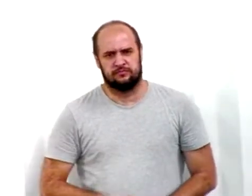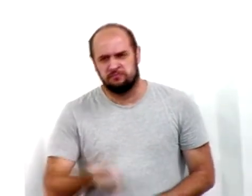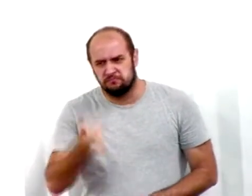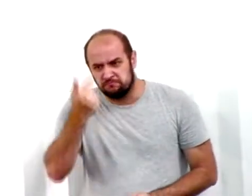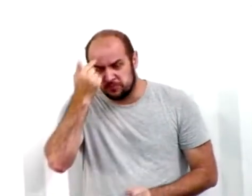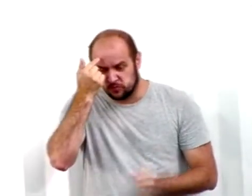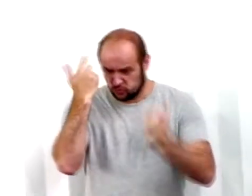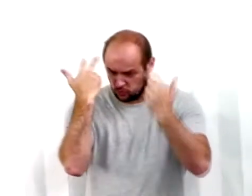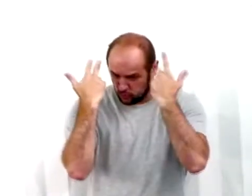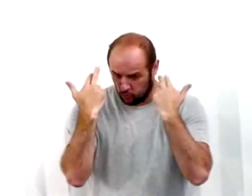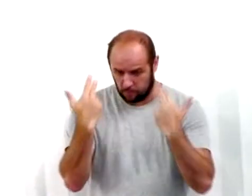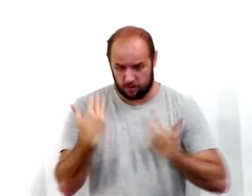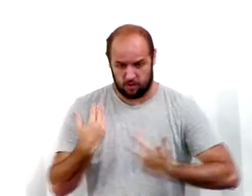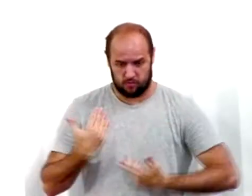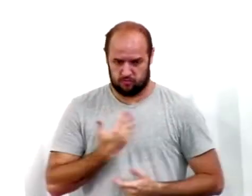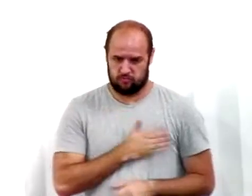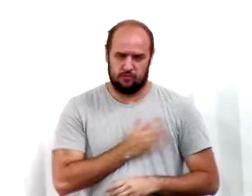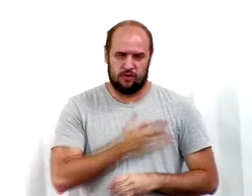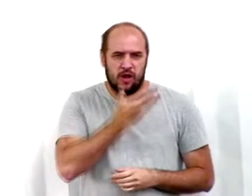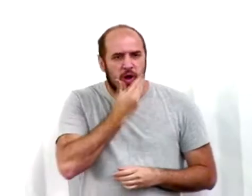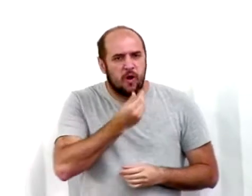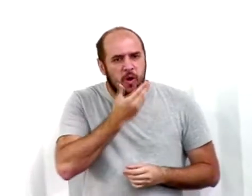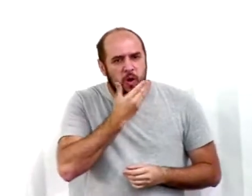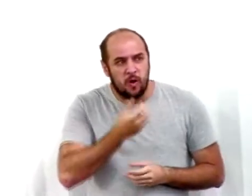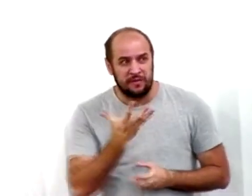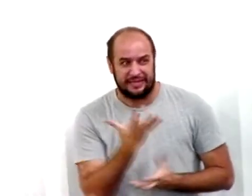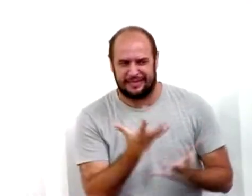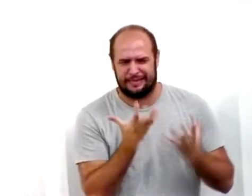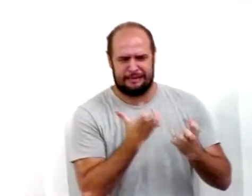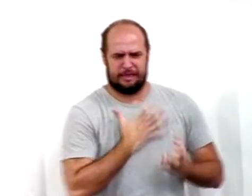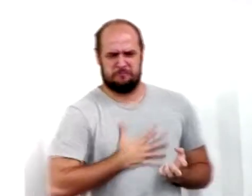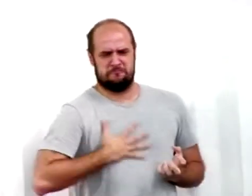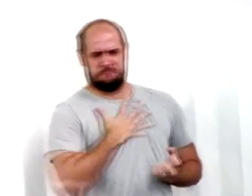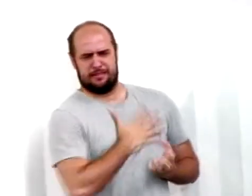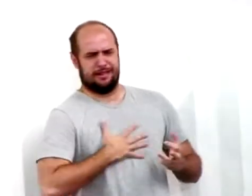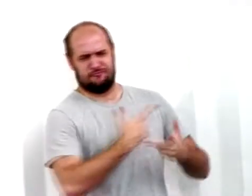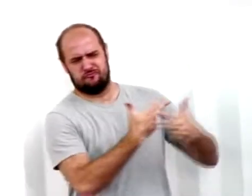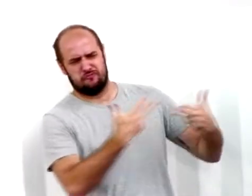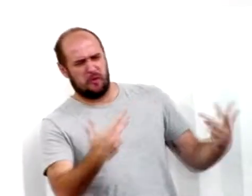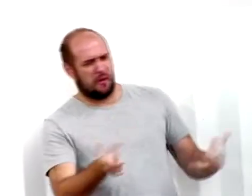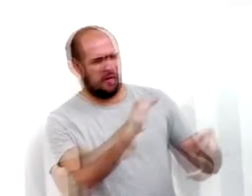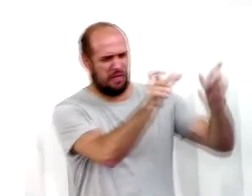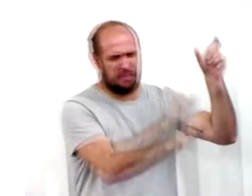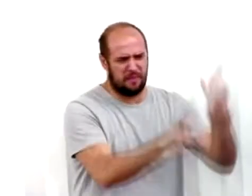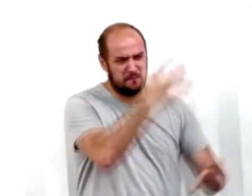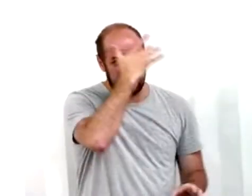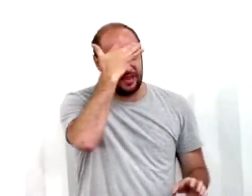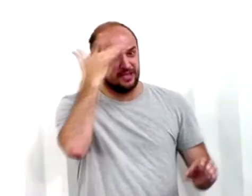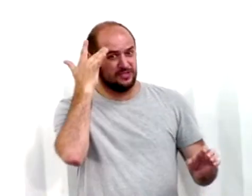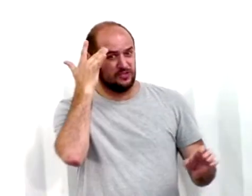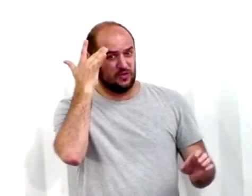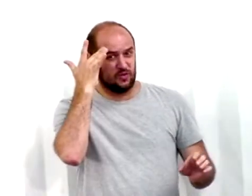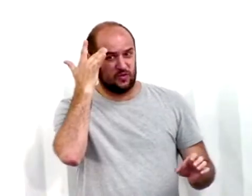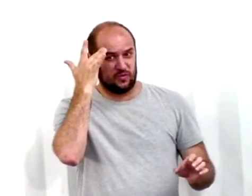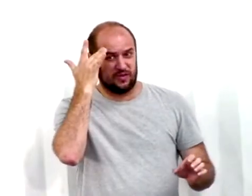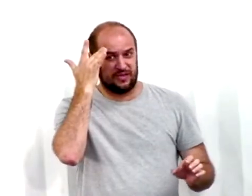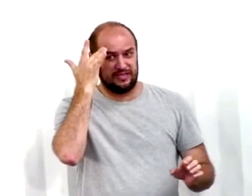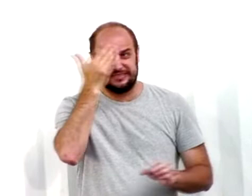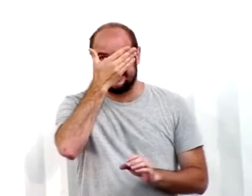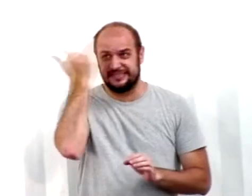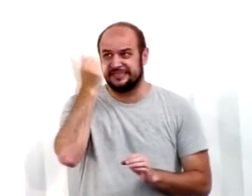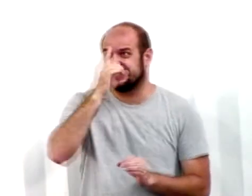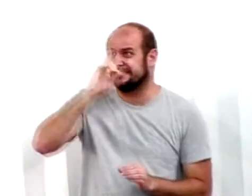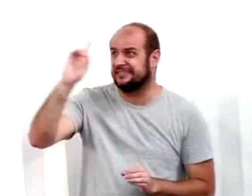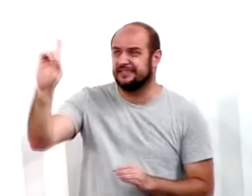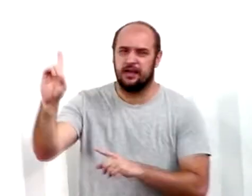tendência natural do coração humano é buscar se satisfazer em coisas e pessoas, não no Deus Criador dos